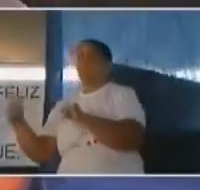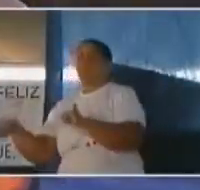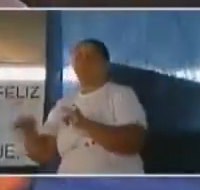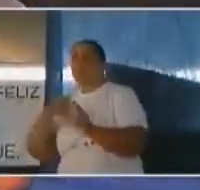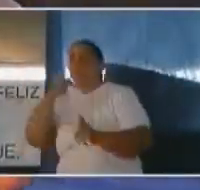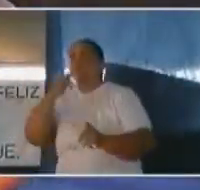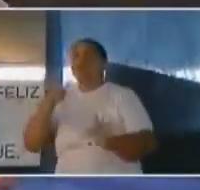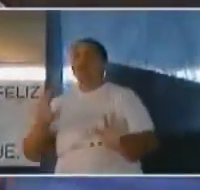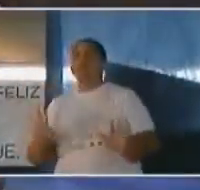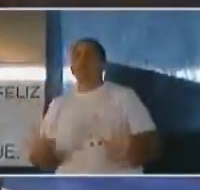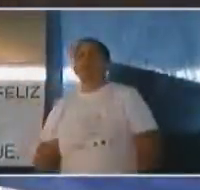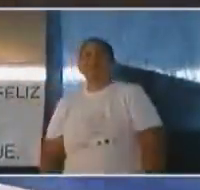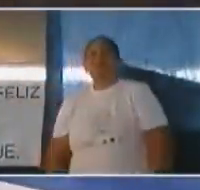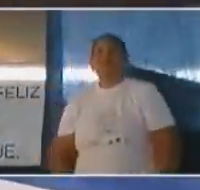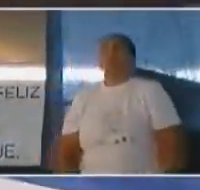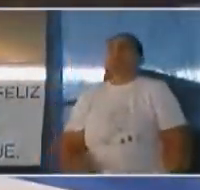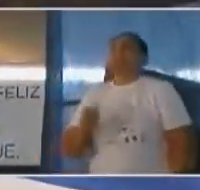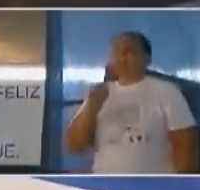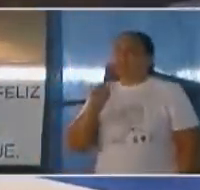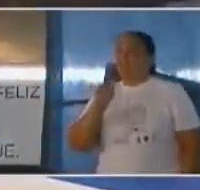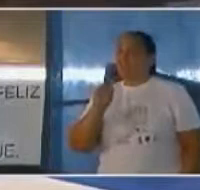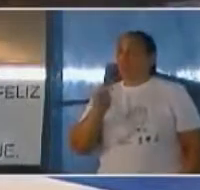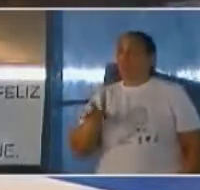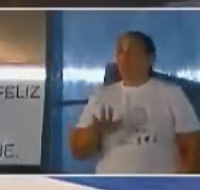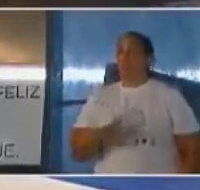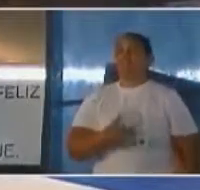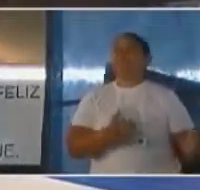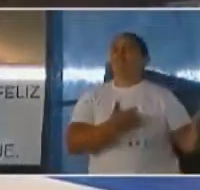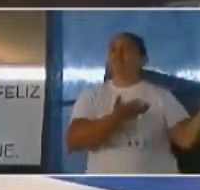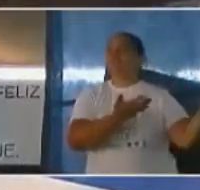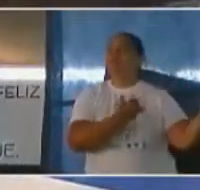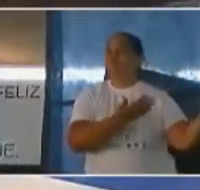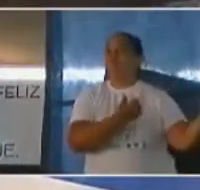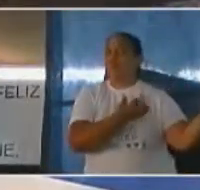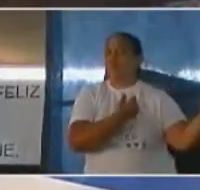no mundo. Temos mais uma pessoa inscrita, por favor.